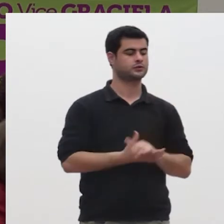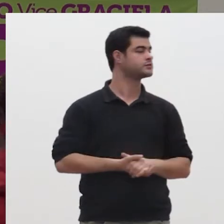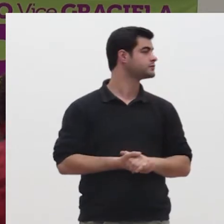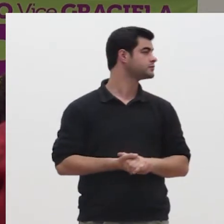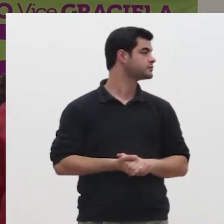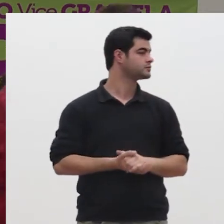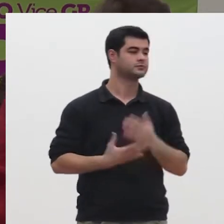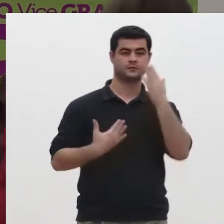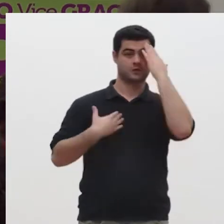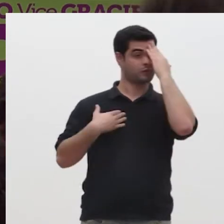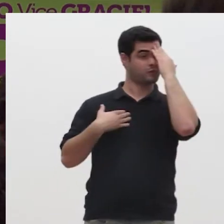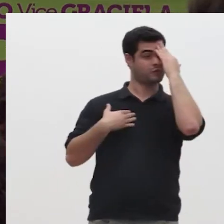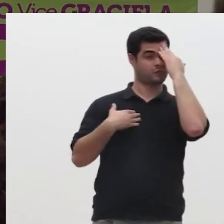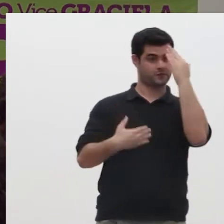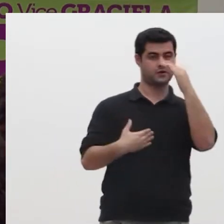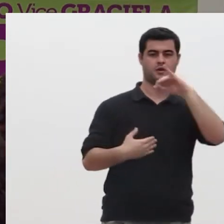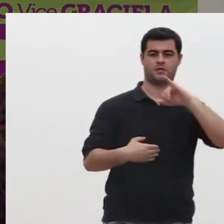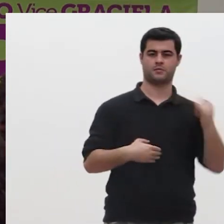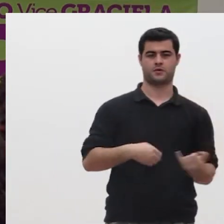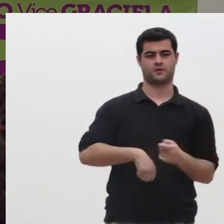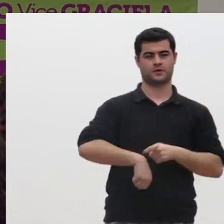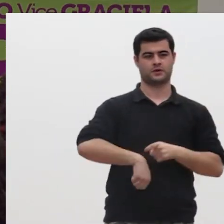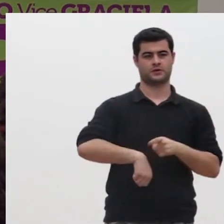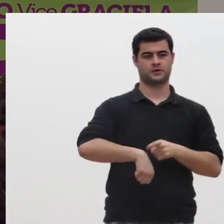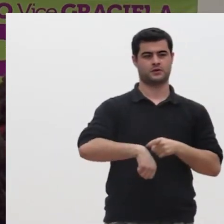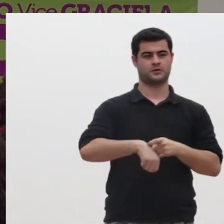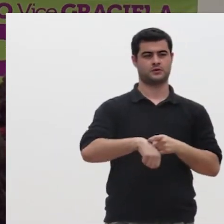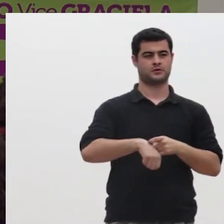Eu agradeço demais a oportunidade de poder